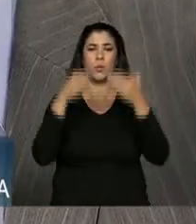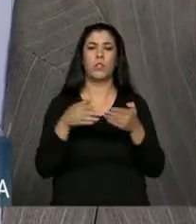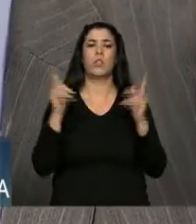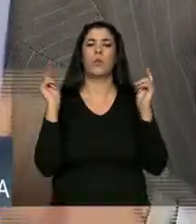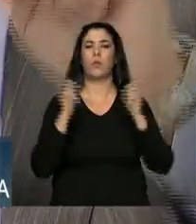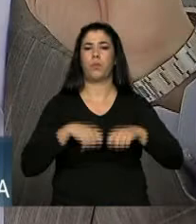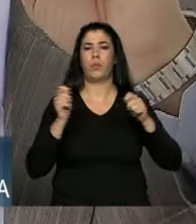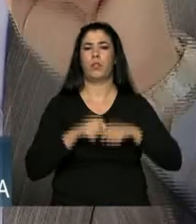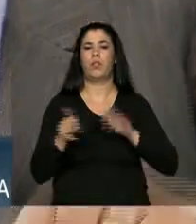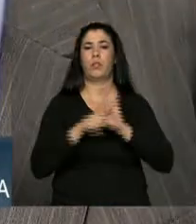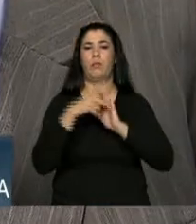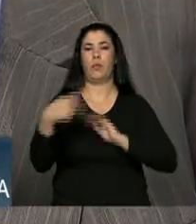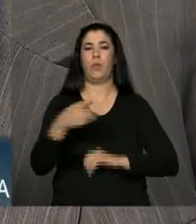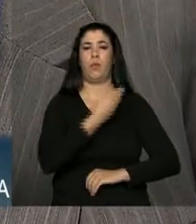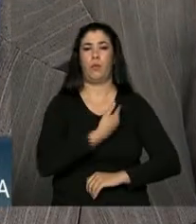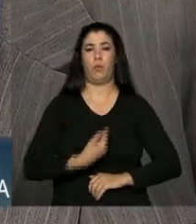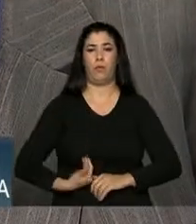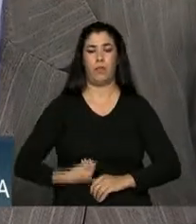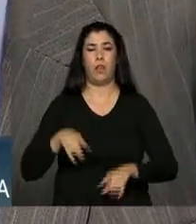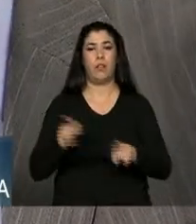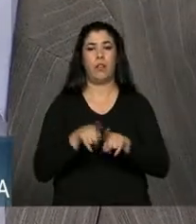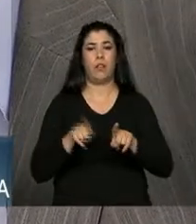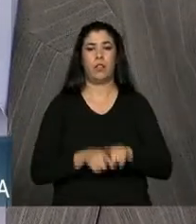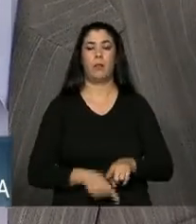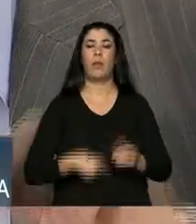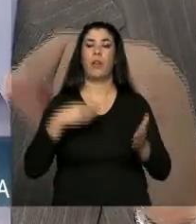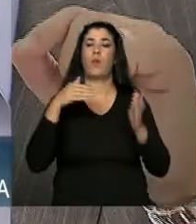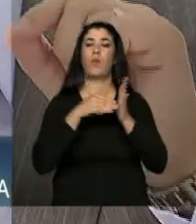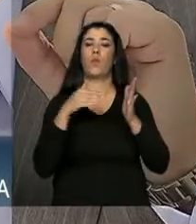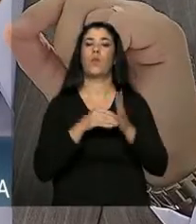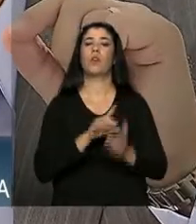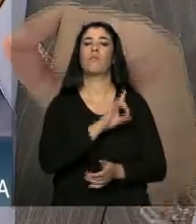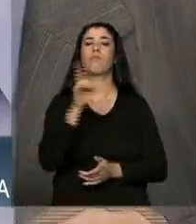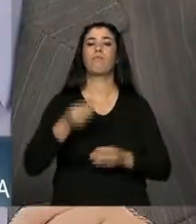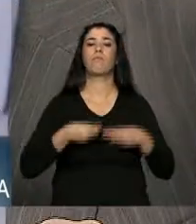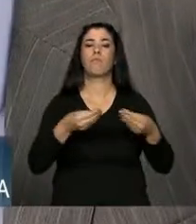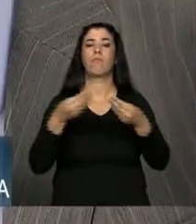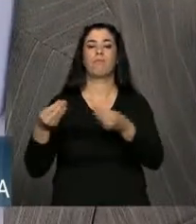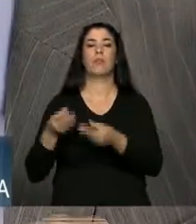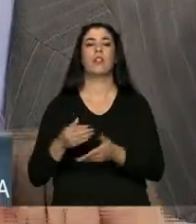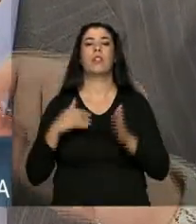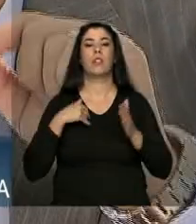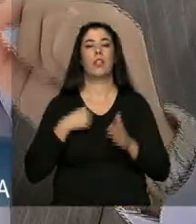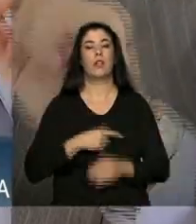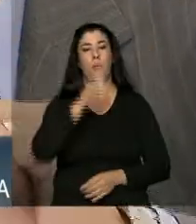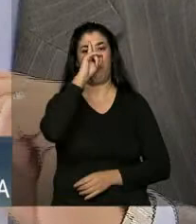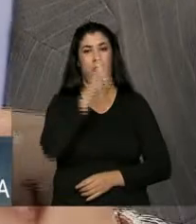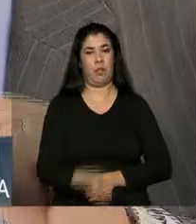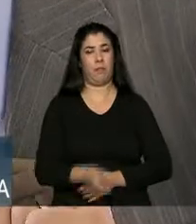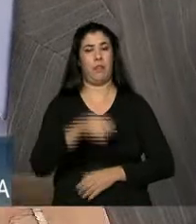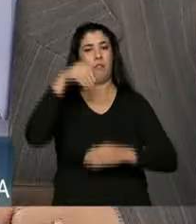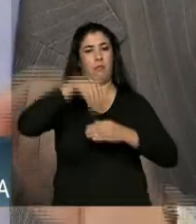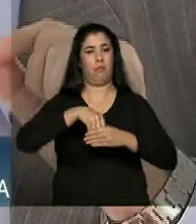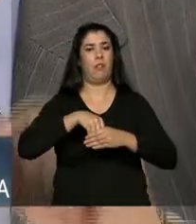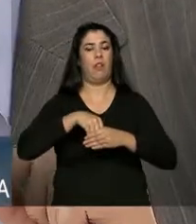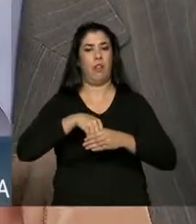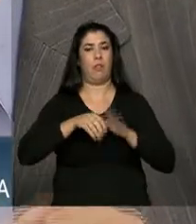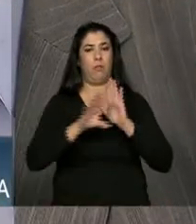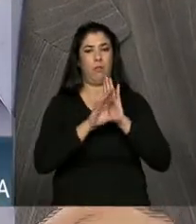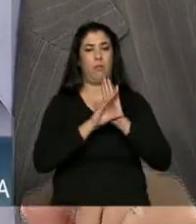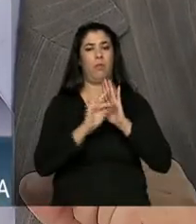competências na União e determinando prazos o tanto você será o mandamento constitucional e tal a importância